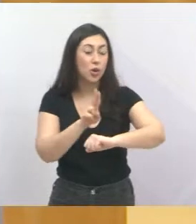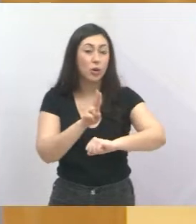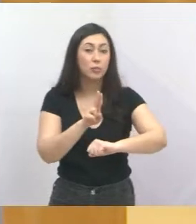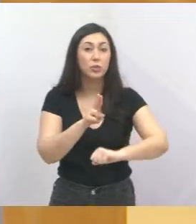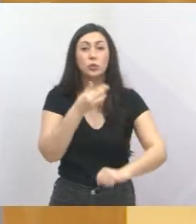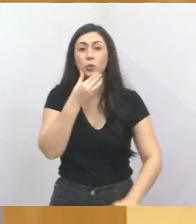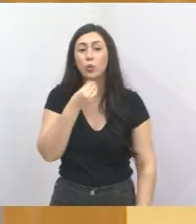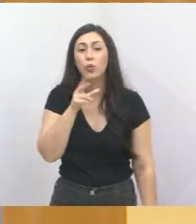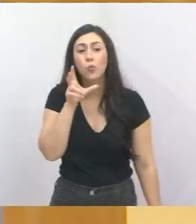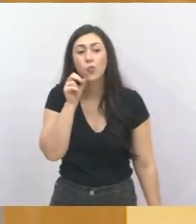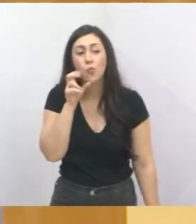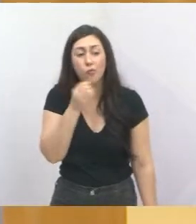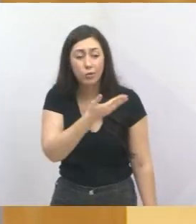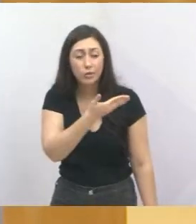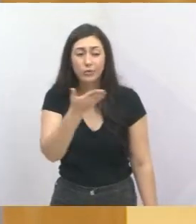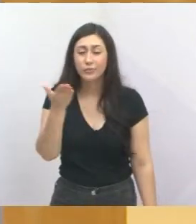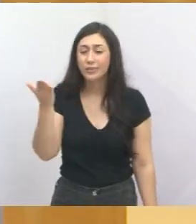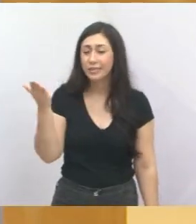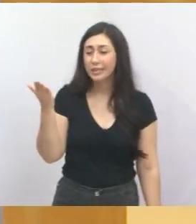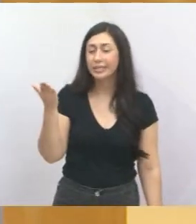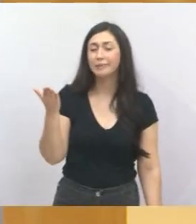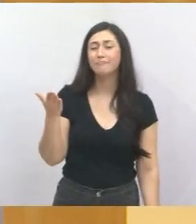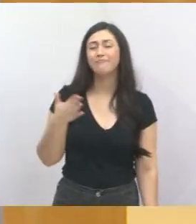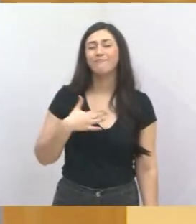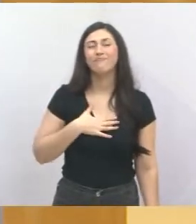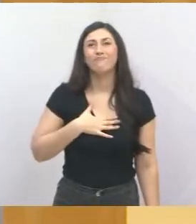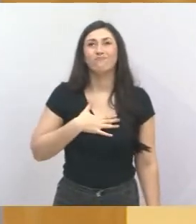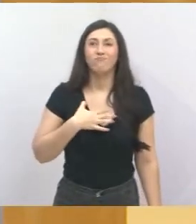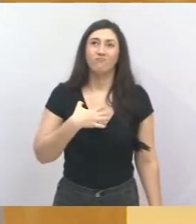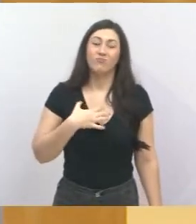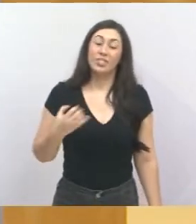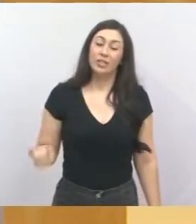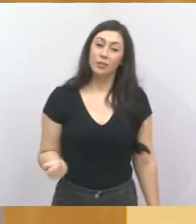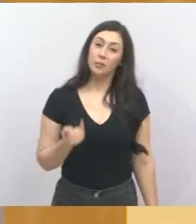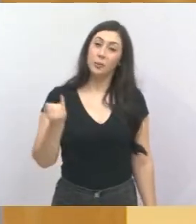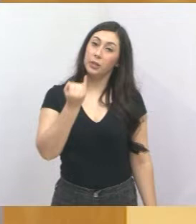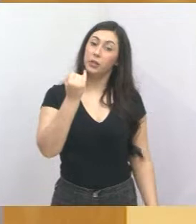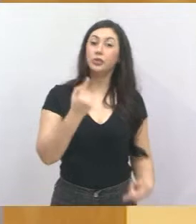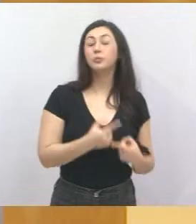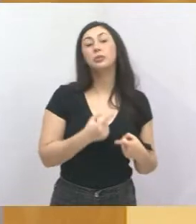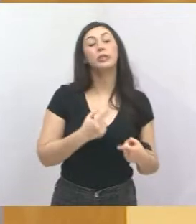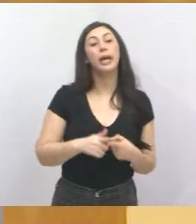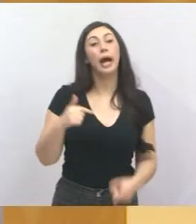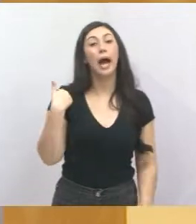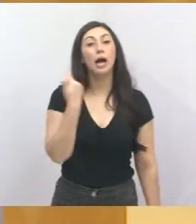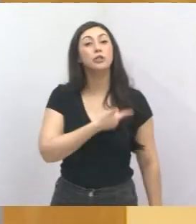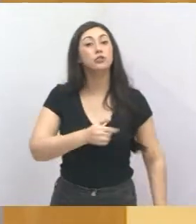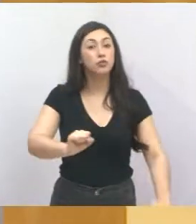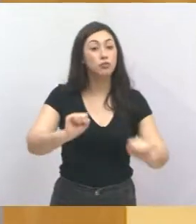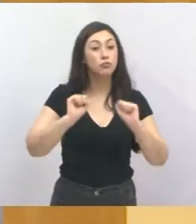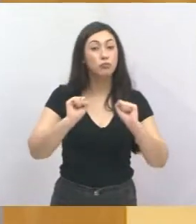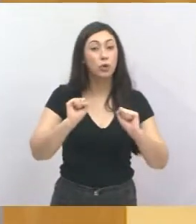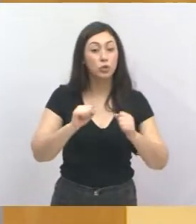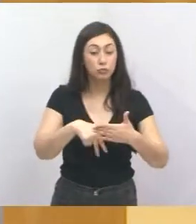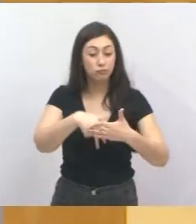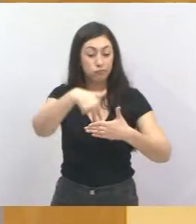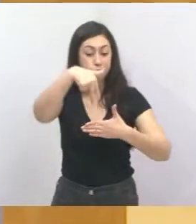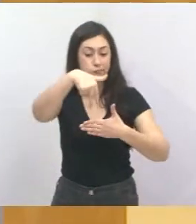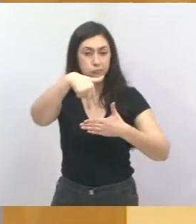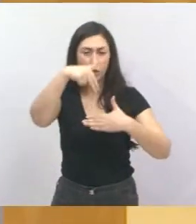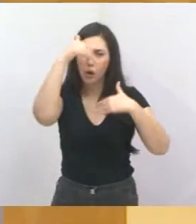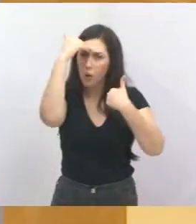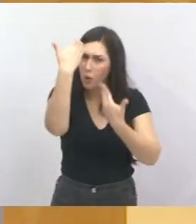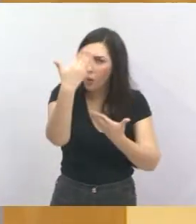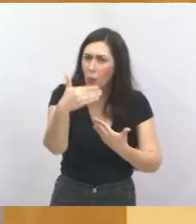de vocês. Dizer que isso para mim é muito importante, né, porque a gente pode, através dessa tribuna, homenagear